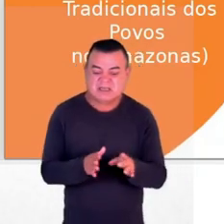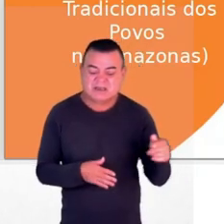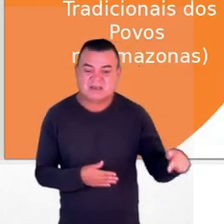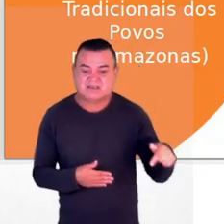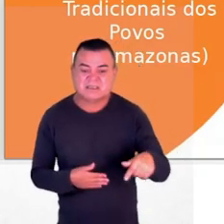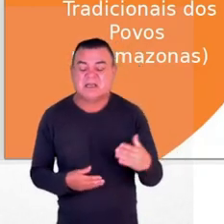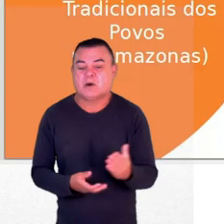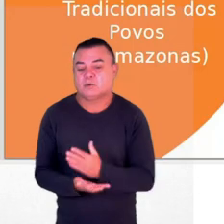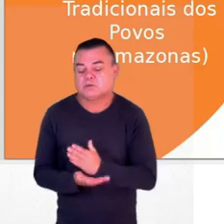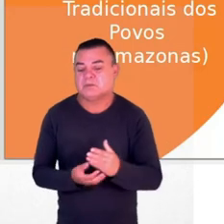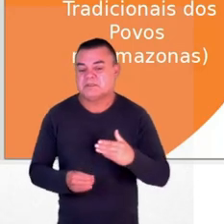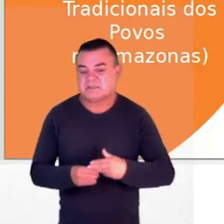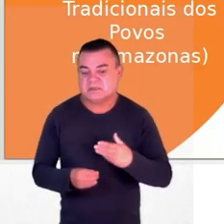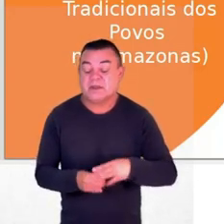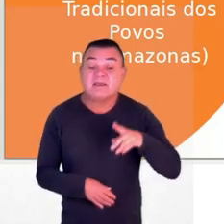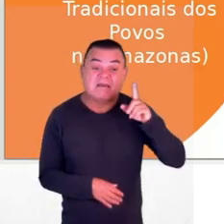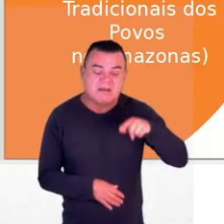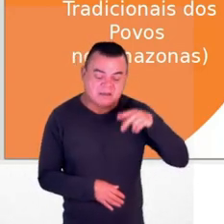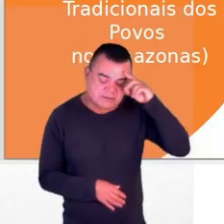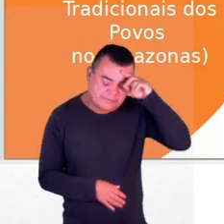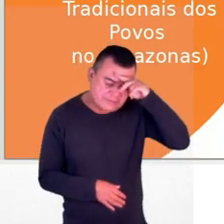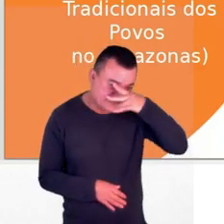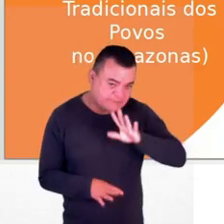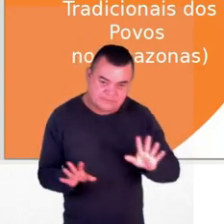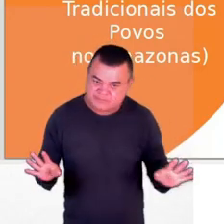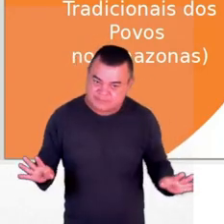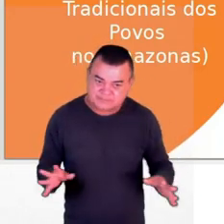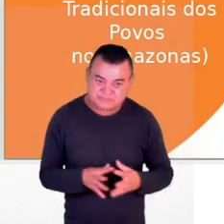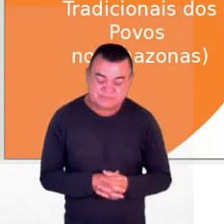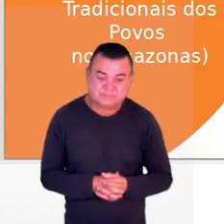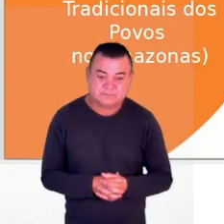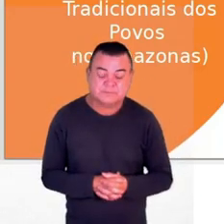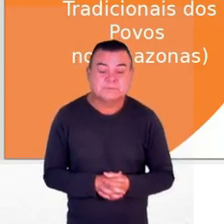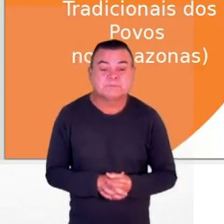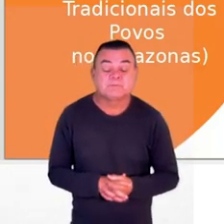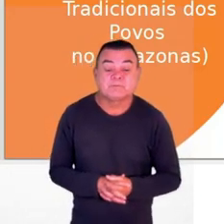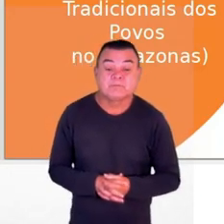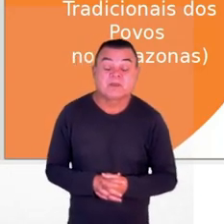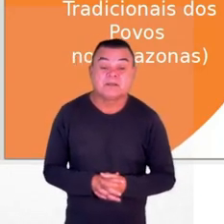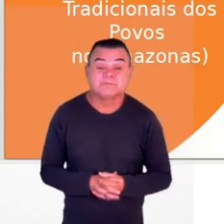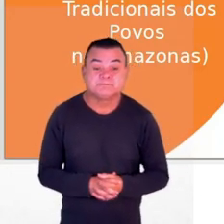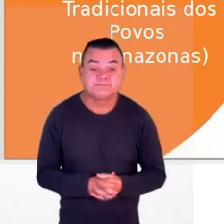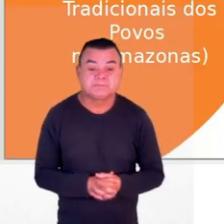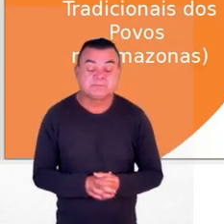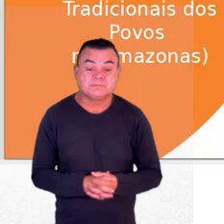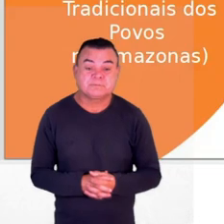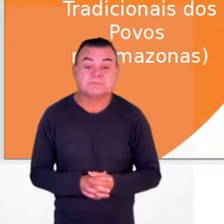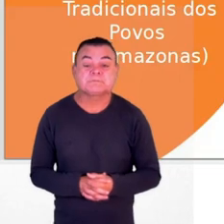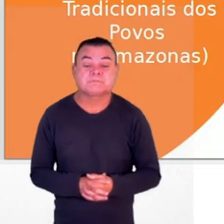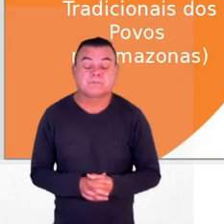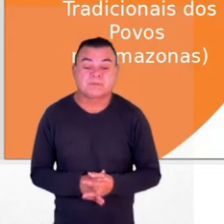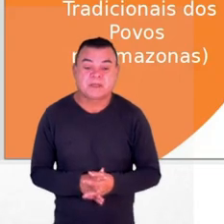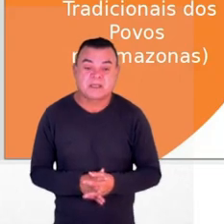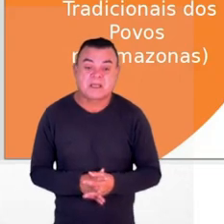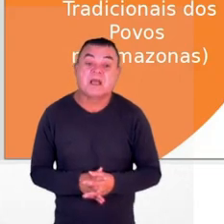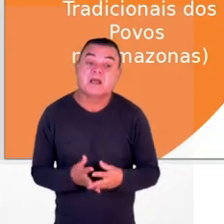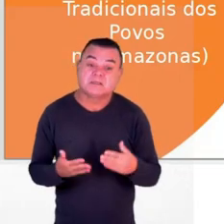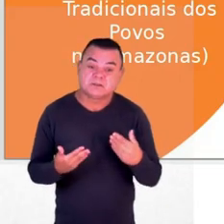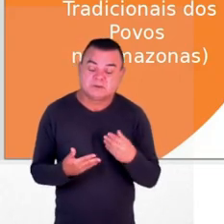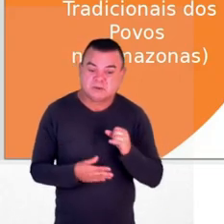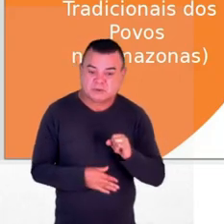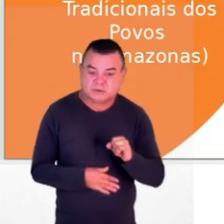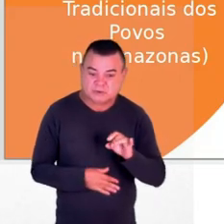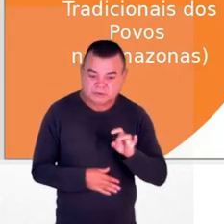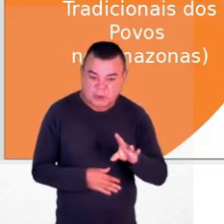de hoje daqui você chega daqui 15 dias lá no município e ou só avião quando tem né E às vezes de barco nessa seca por